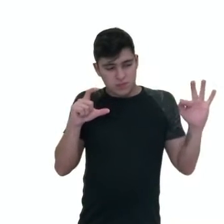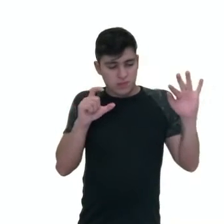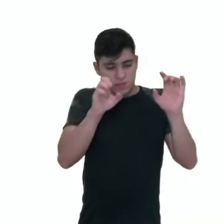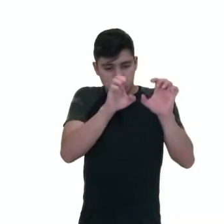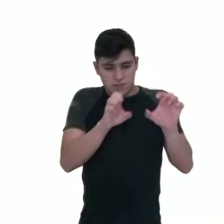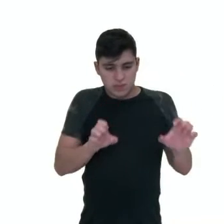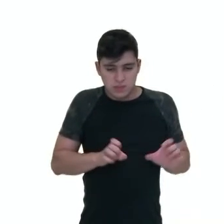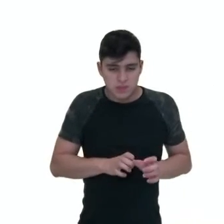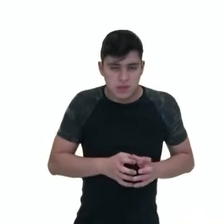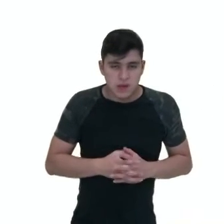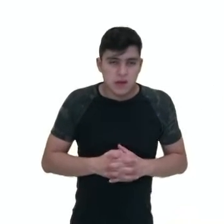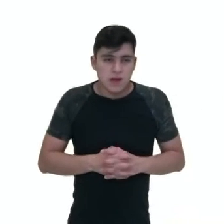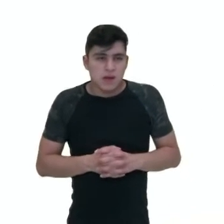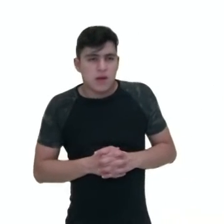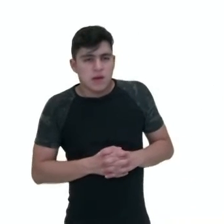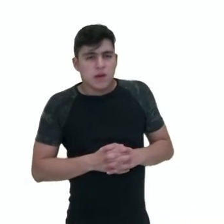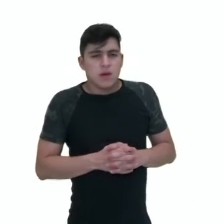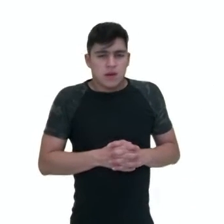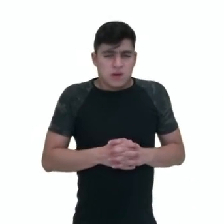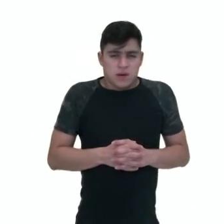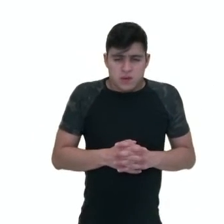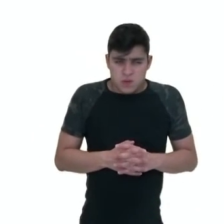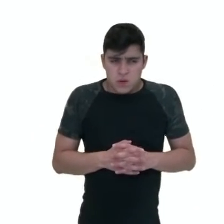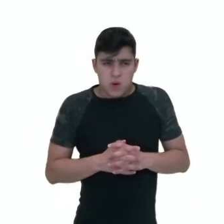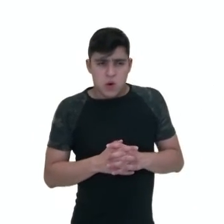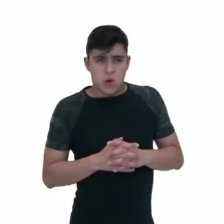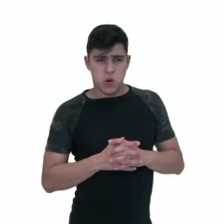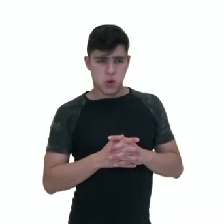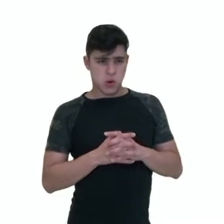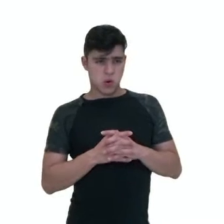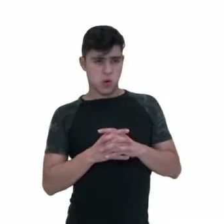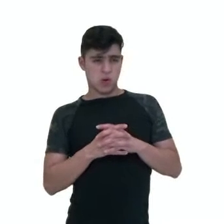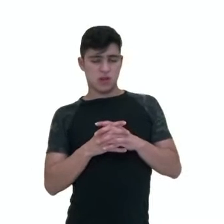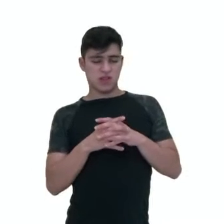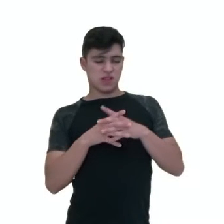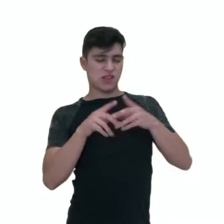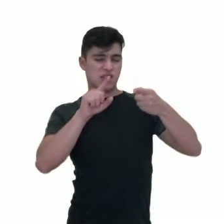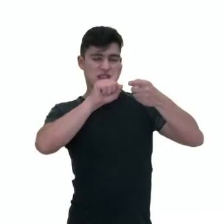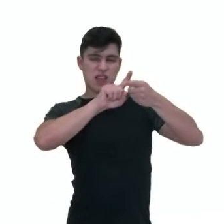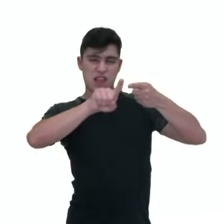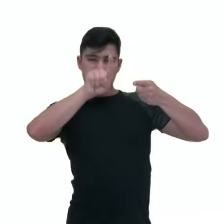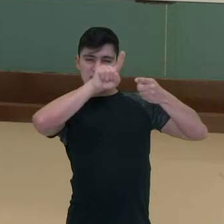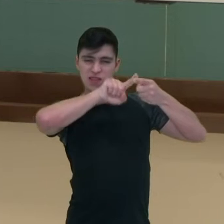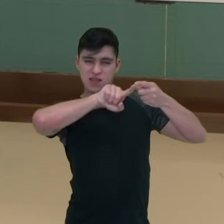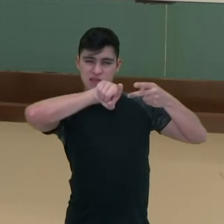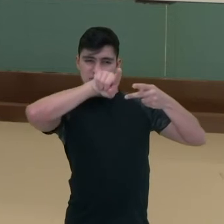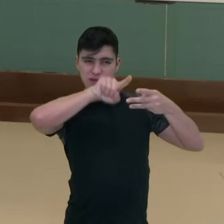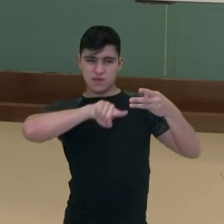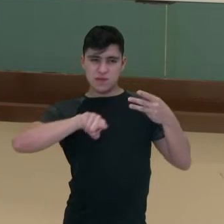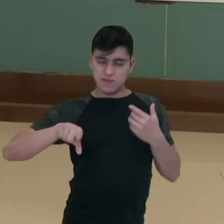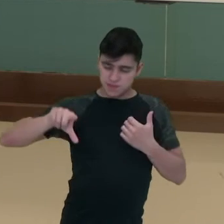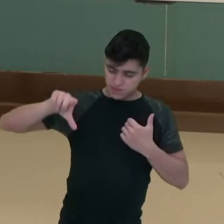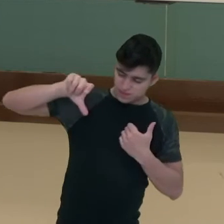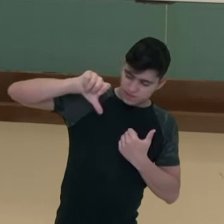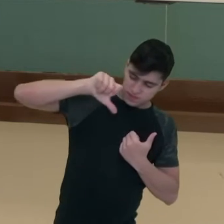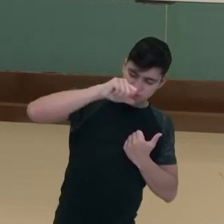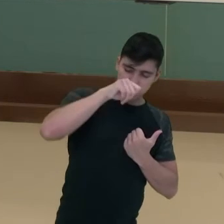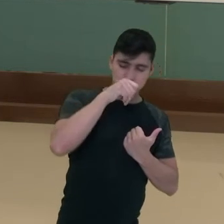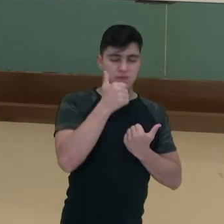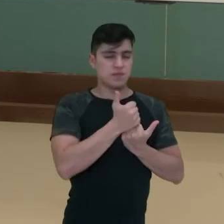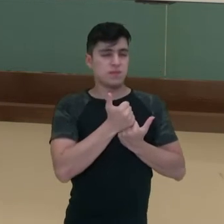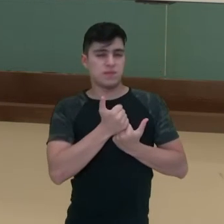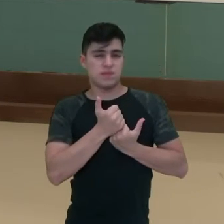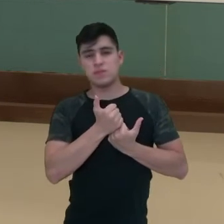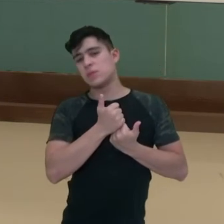estrutural. Se substitui, então, cada traço, em vez de a gente usar aqueles tracinhos, simples, duplo